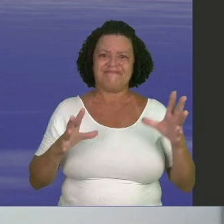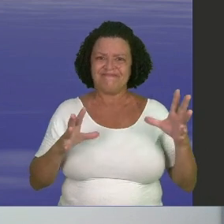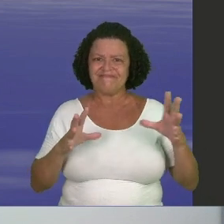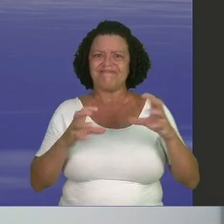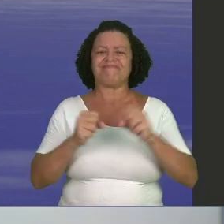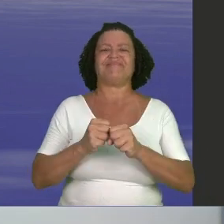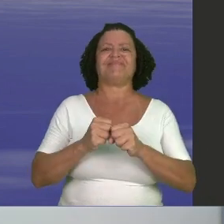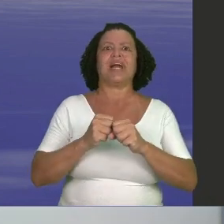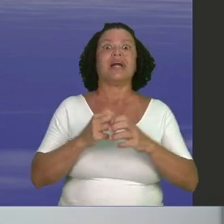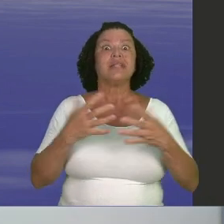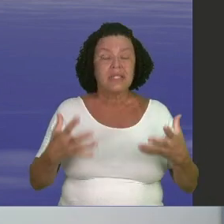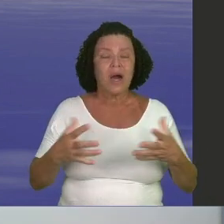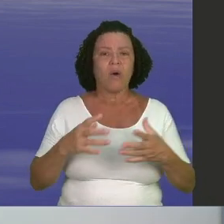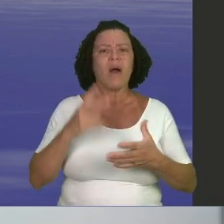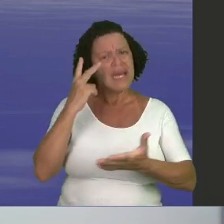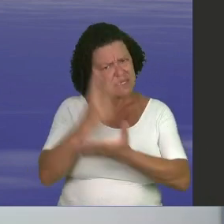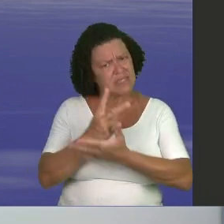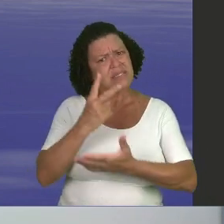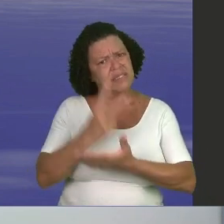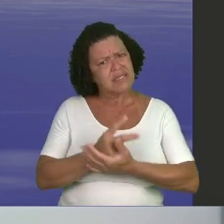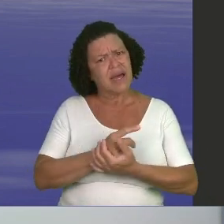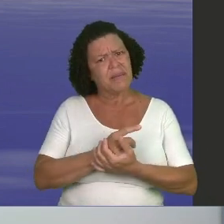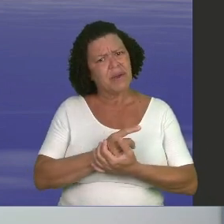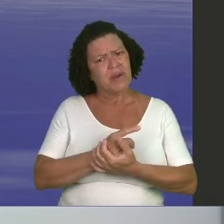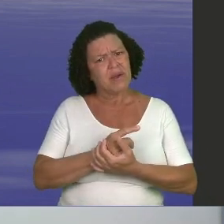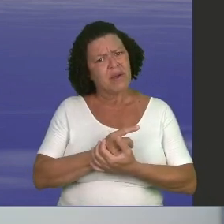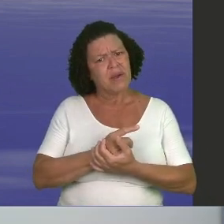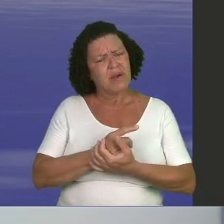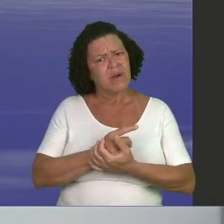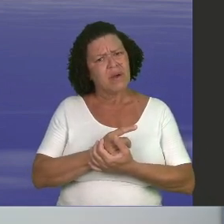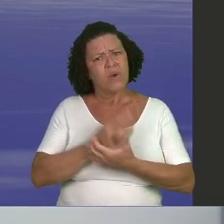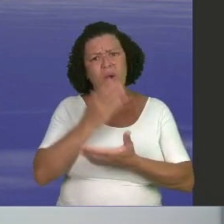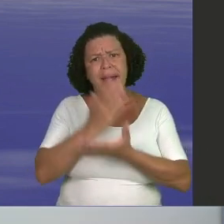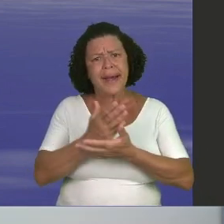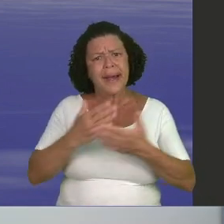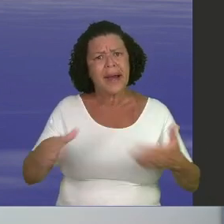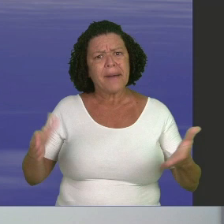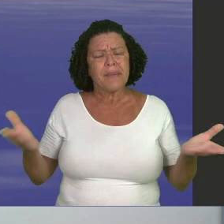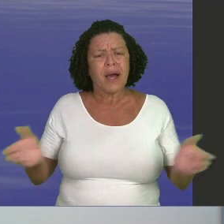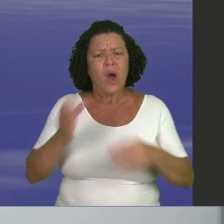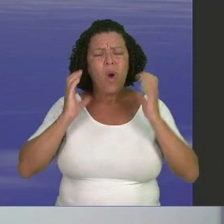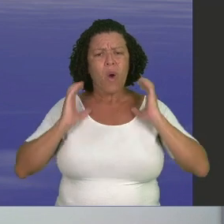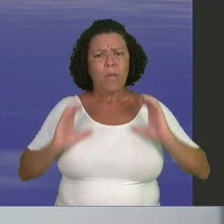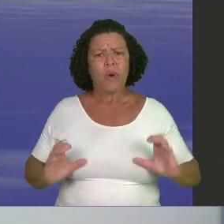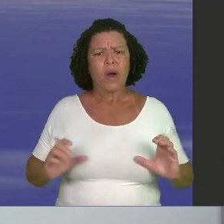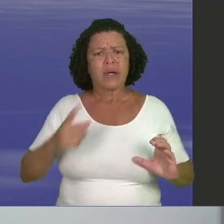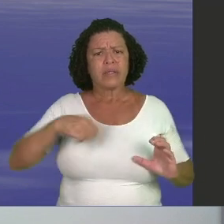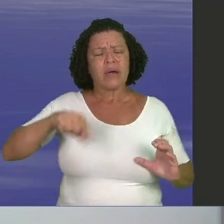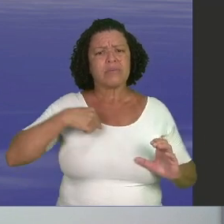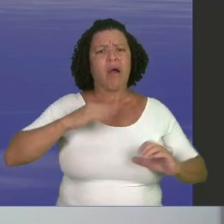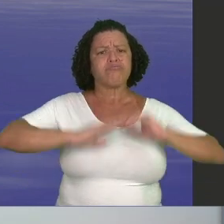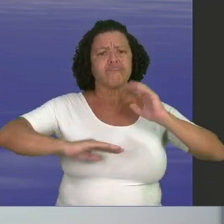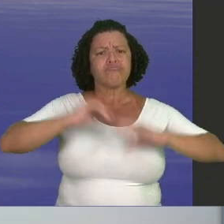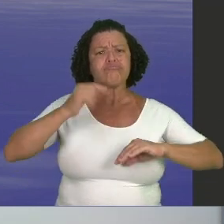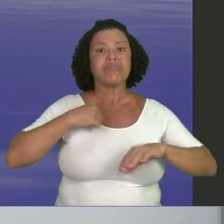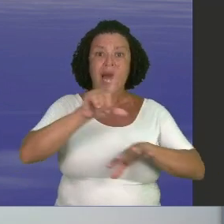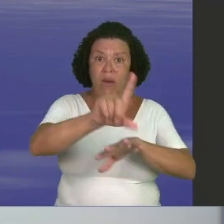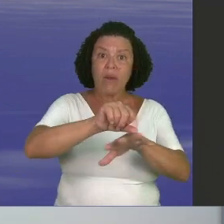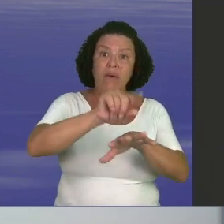É sempre assim? Nada é definitivo no comportamento humano, já que exercitamos o